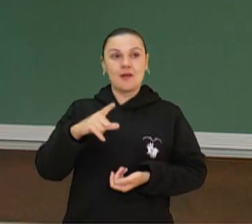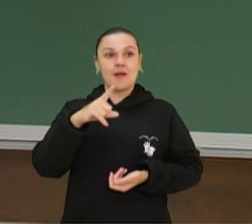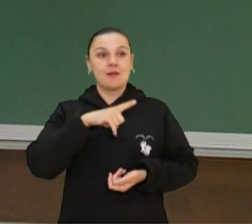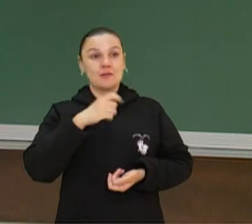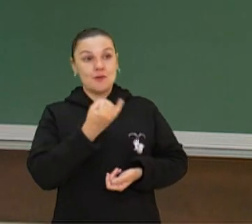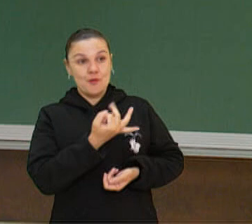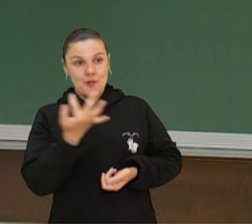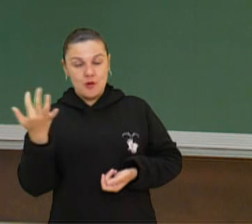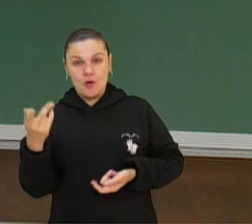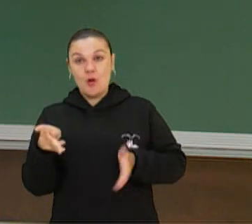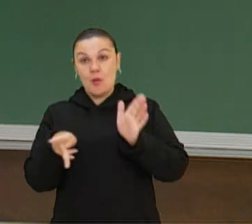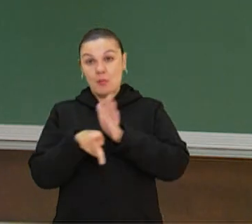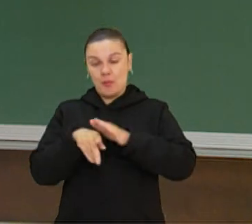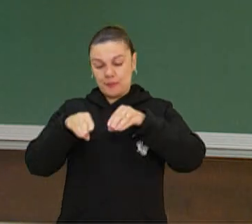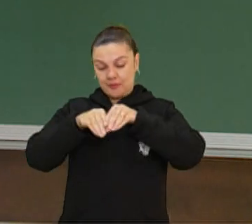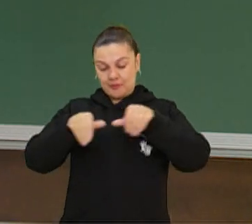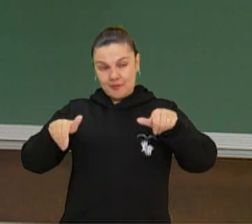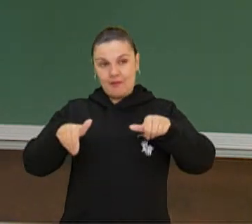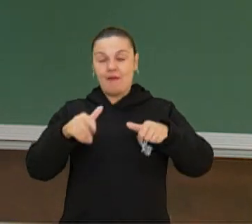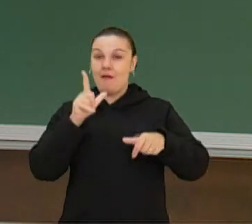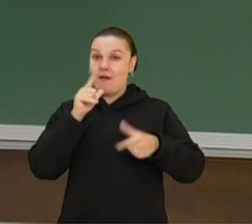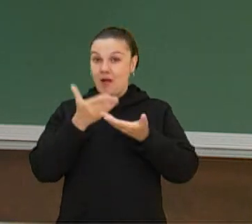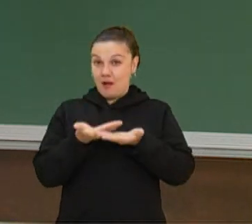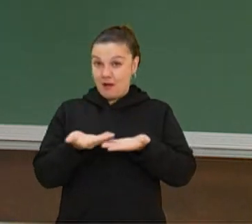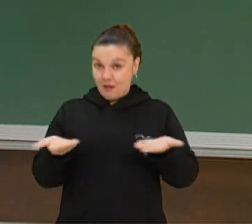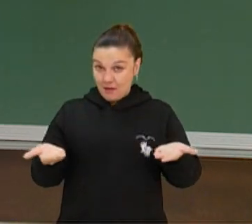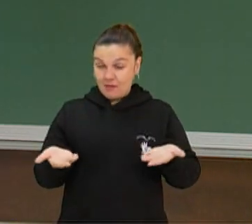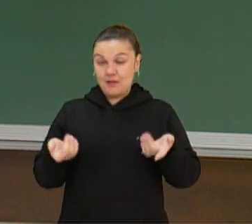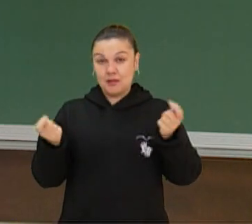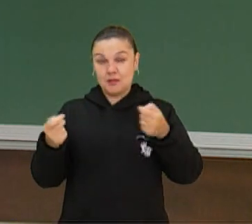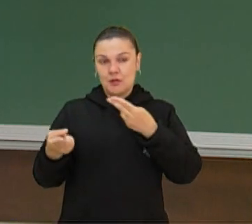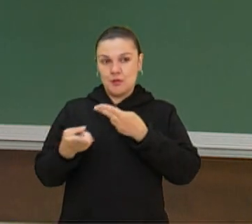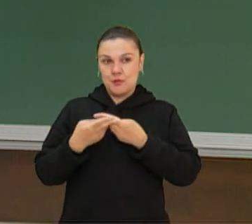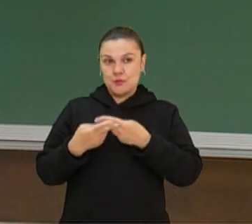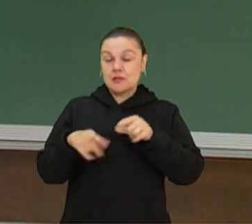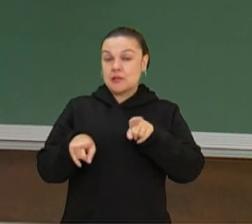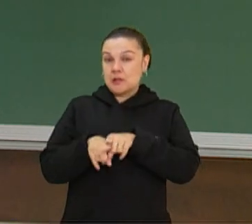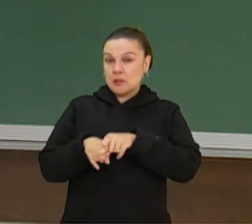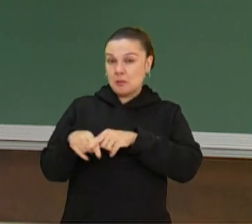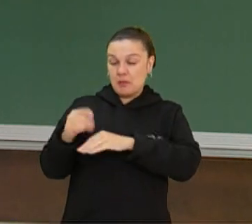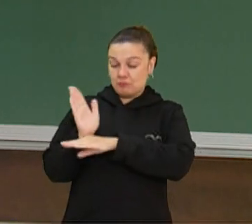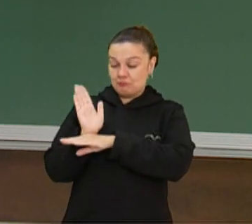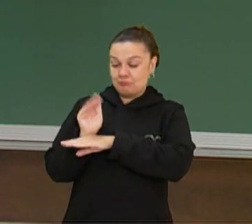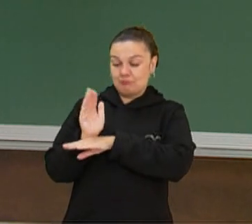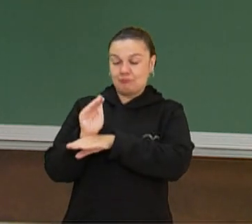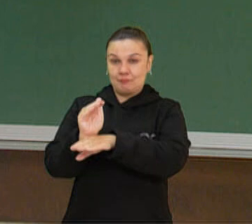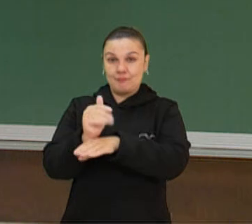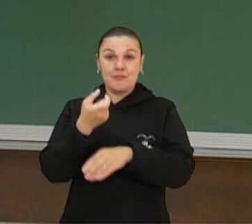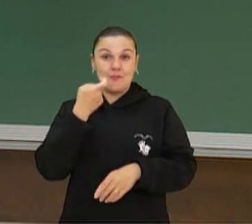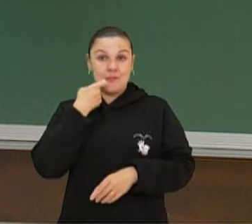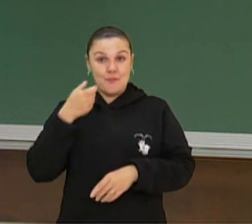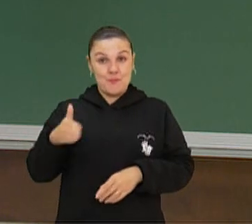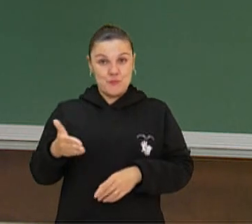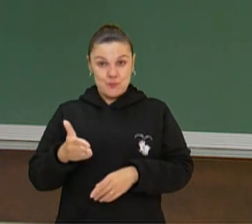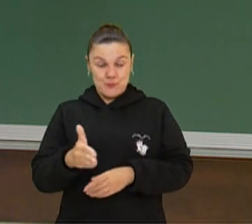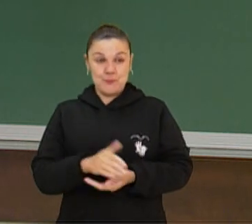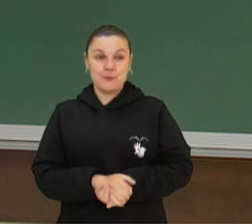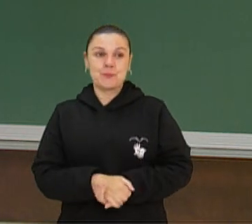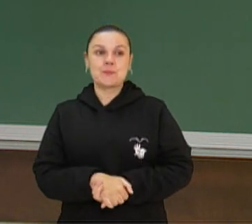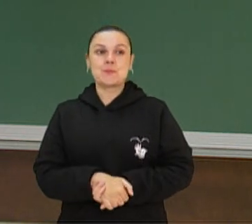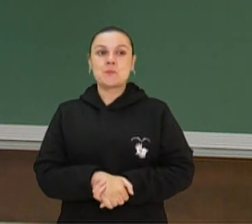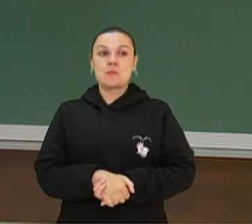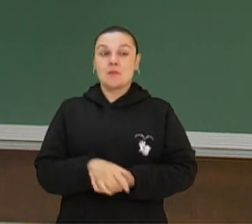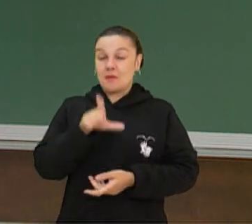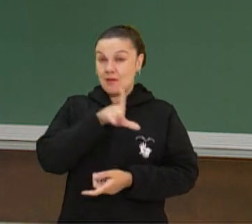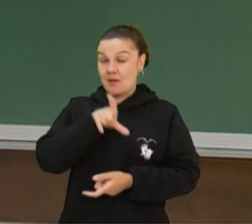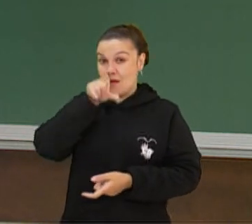maneira geral, em ambiente terrestre e ambiente aquático, podendo ser a utilização de nadadeiras também nos peixes. Tá? Trouxe aqui